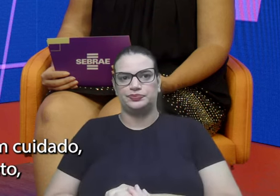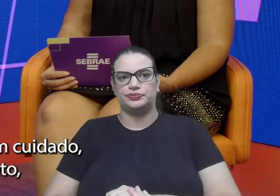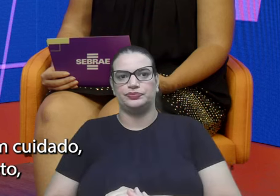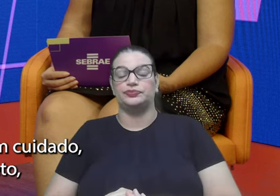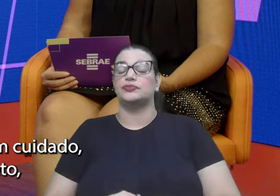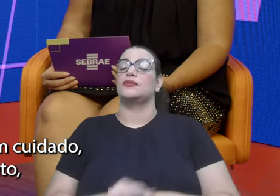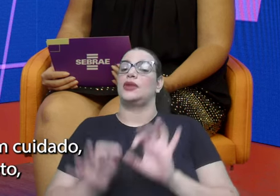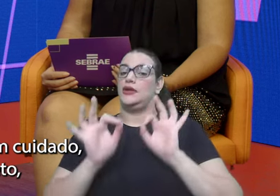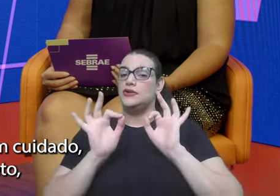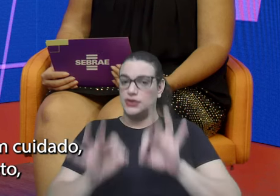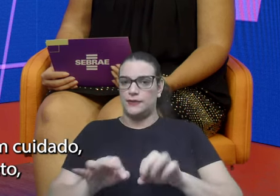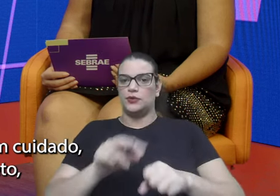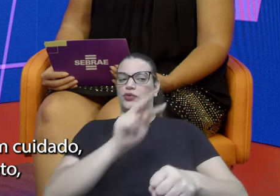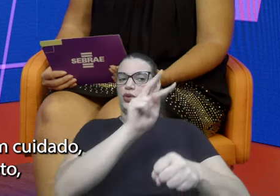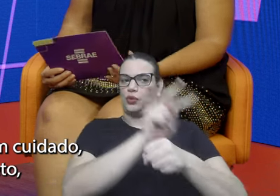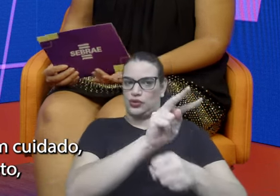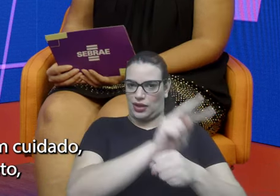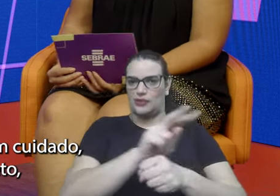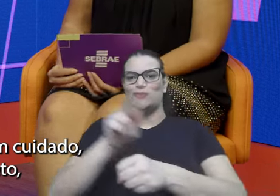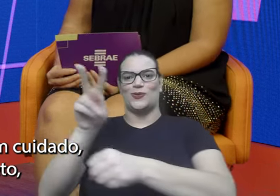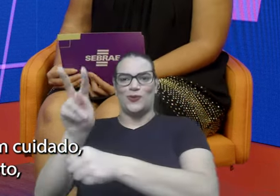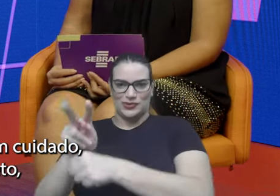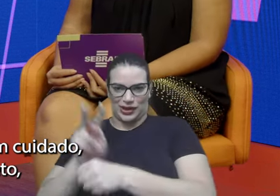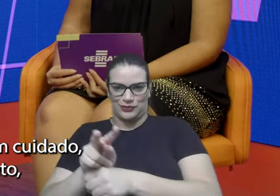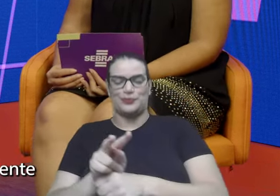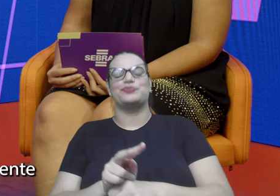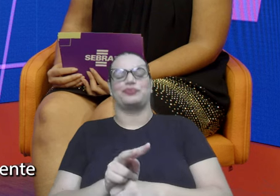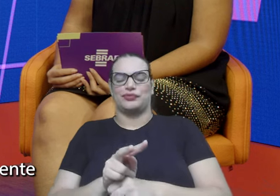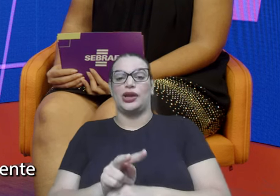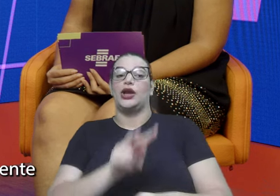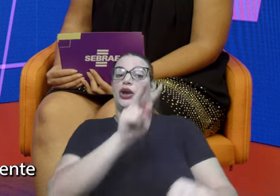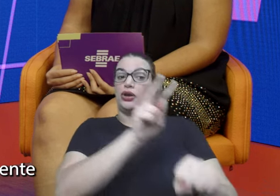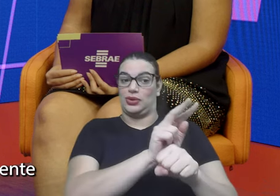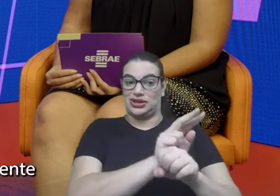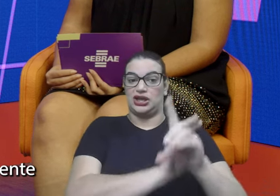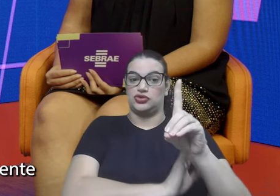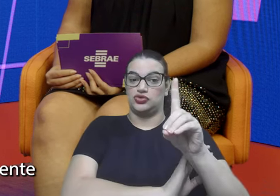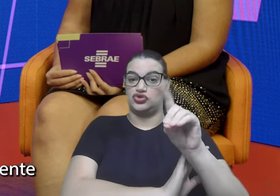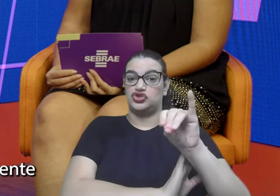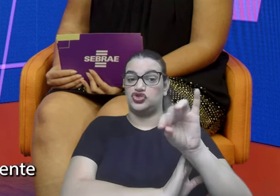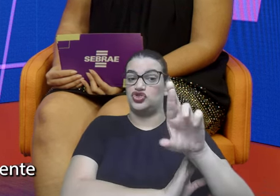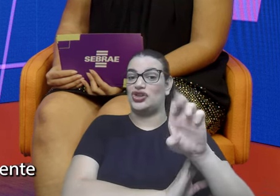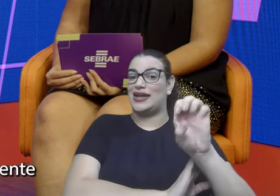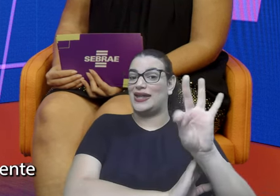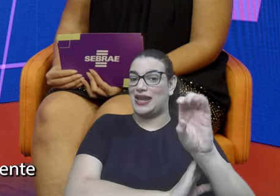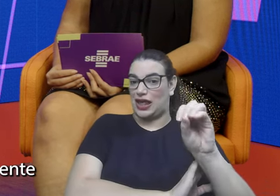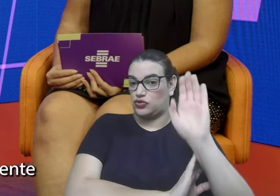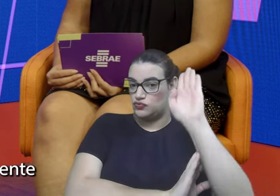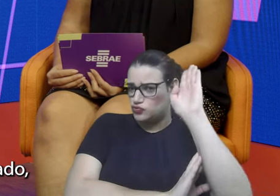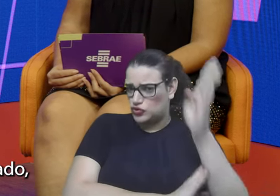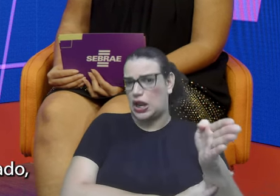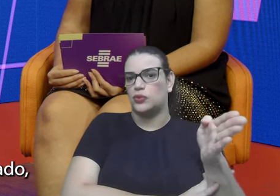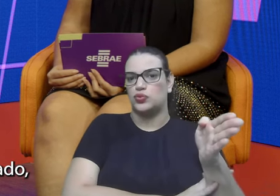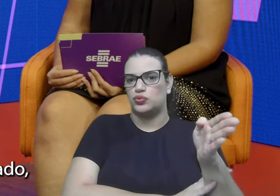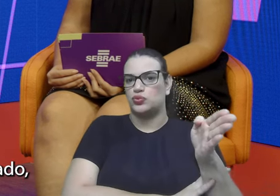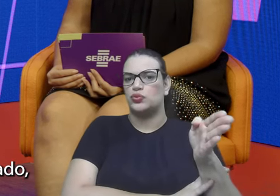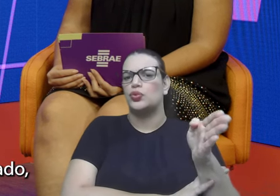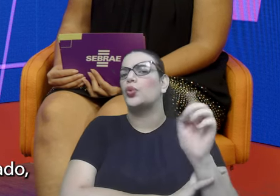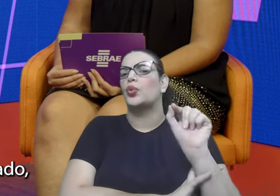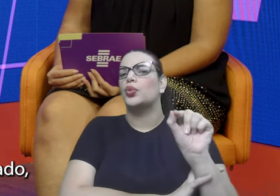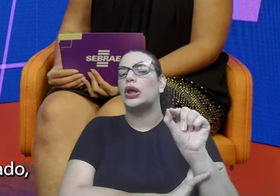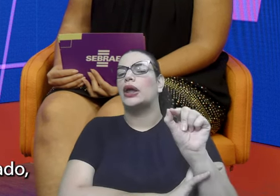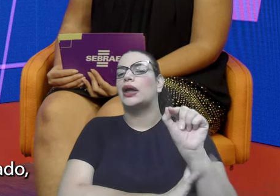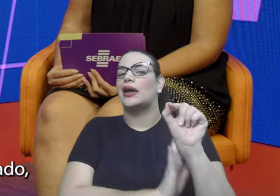exatamente quando a gente fala em Cuidado nós temos aí o cuidado direto que tá relacionado diretamente com em com o